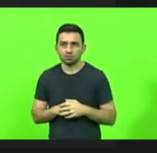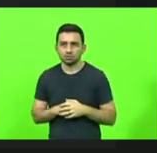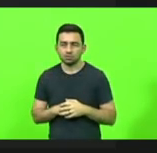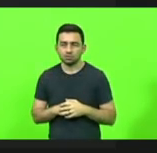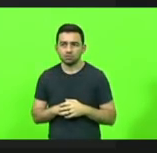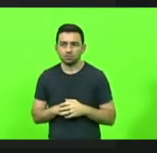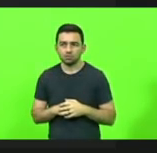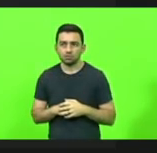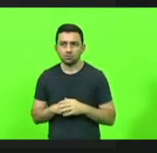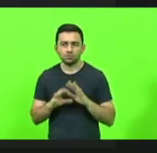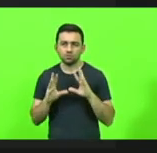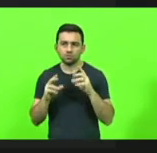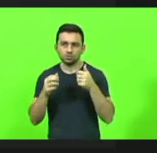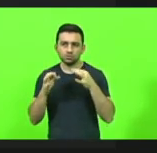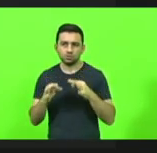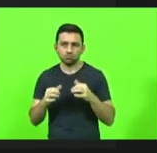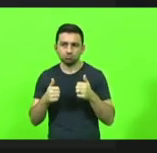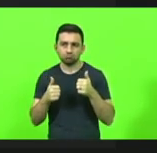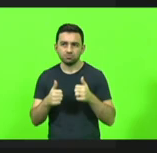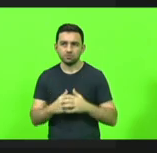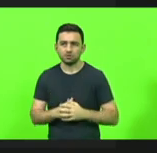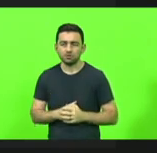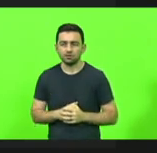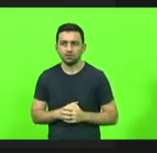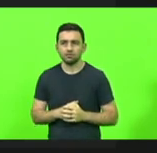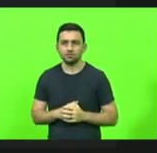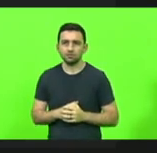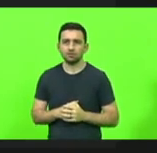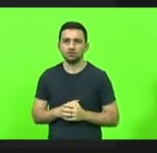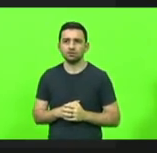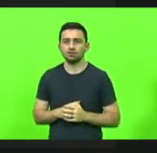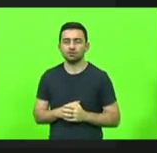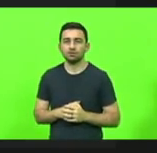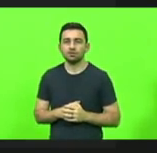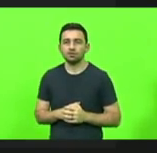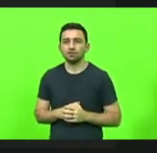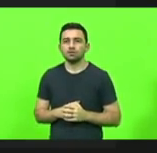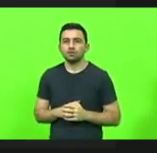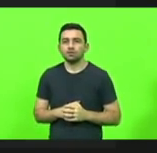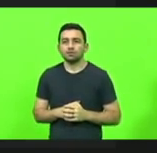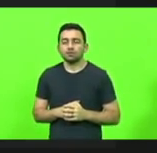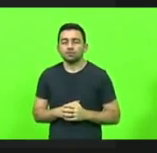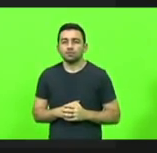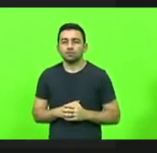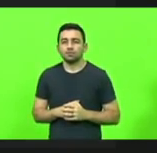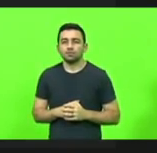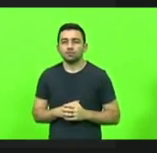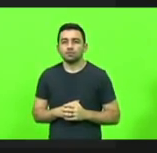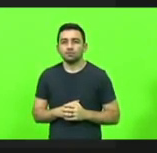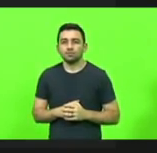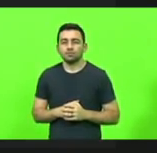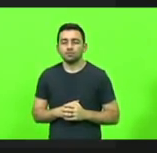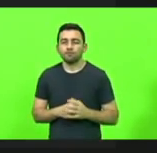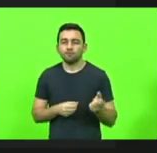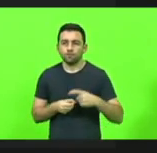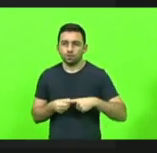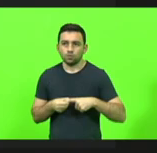Não, tudo certo. Ok, então tá. Então, voltando